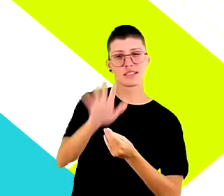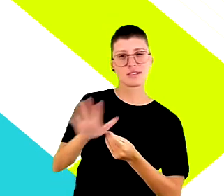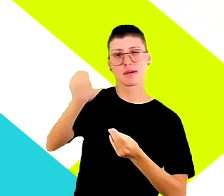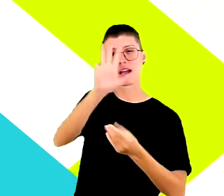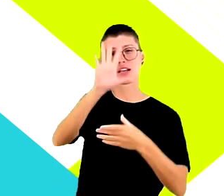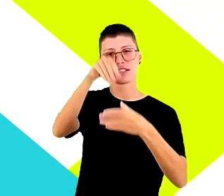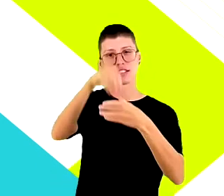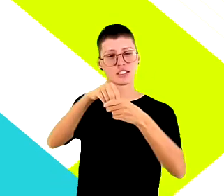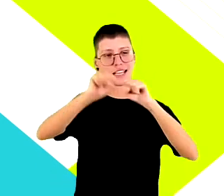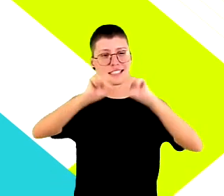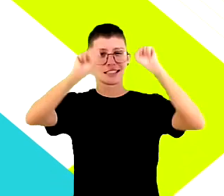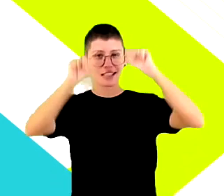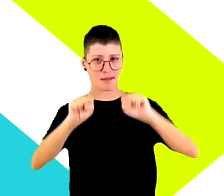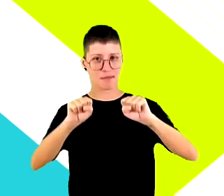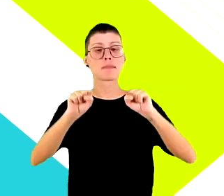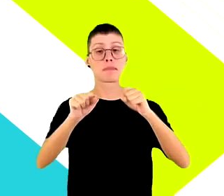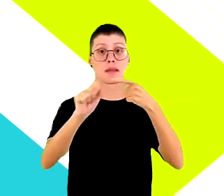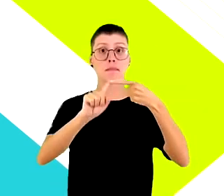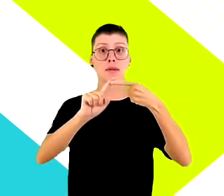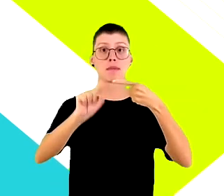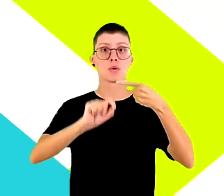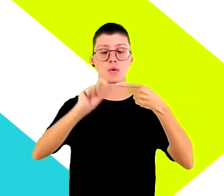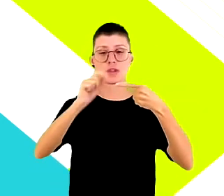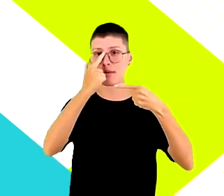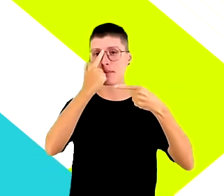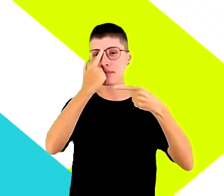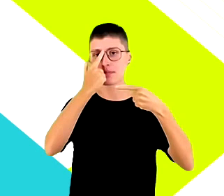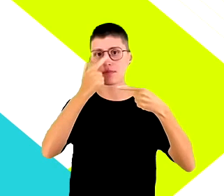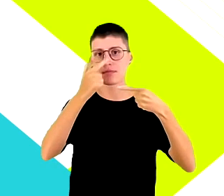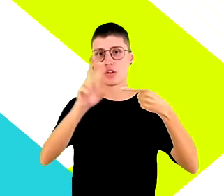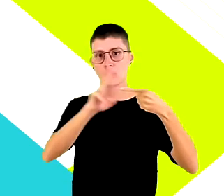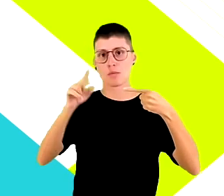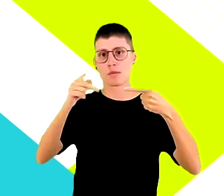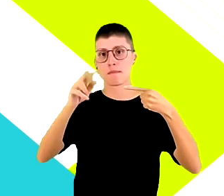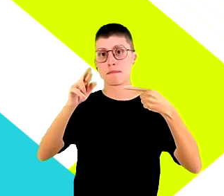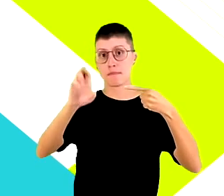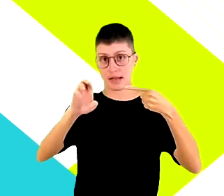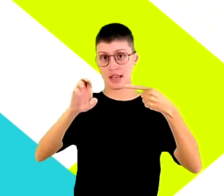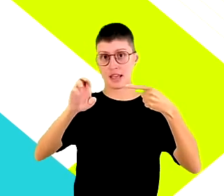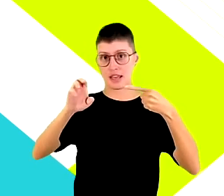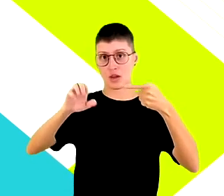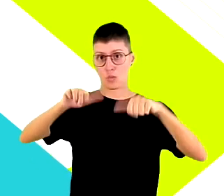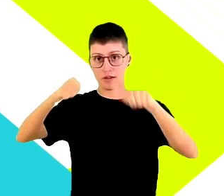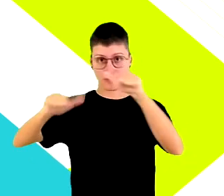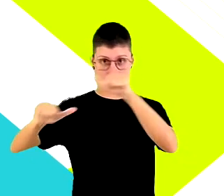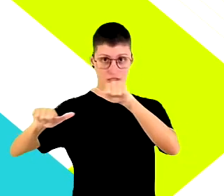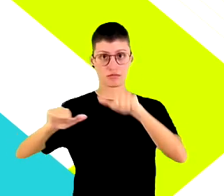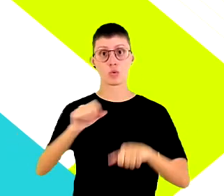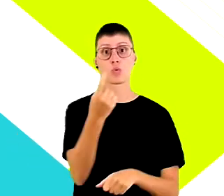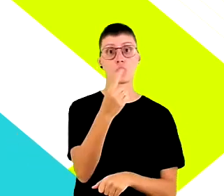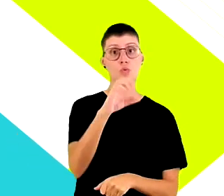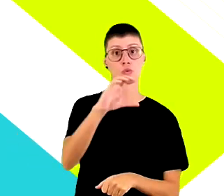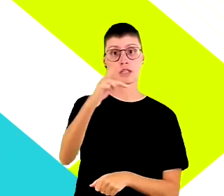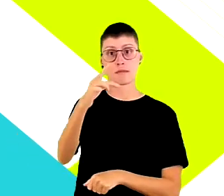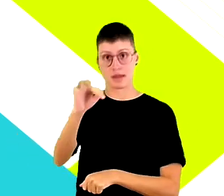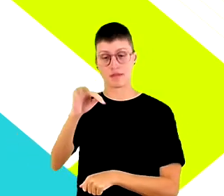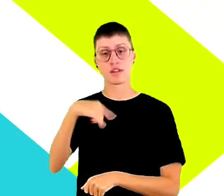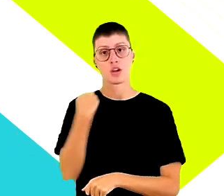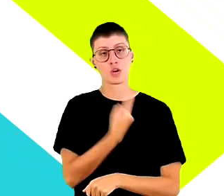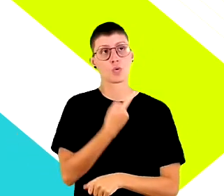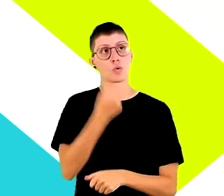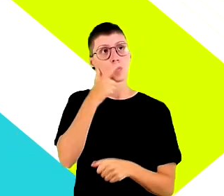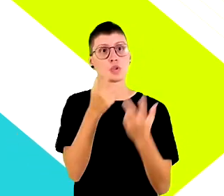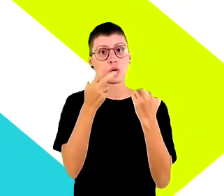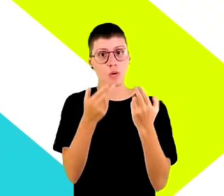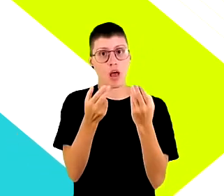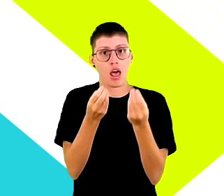sistema. Né? Primeiro, a gente tem aqui o que a gente chama de pré-qualificação. Então, com um CPF hoje de um produtor, eu consigo gerar